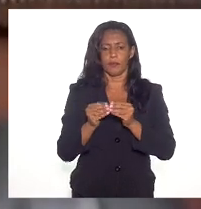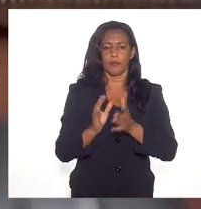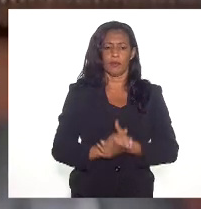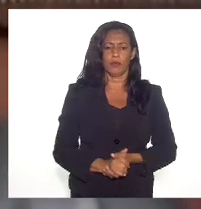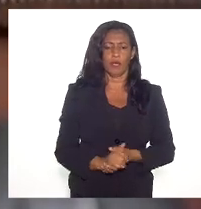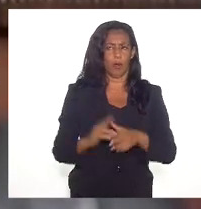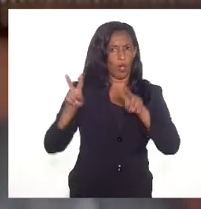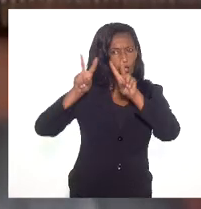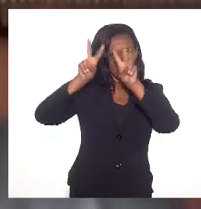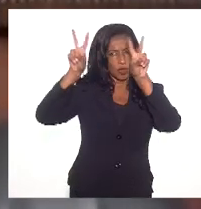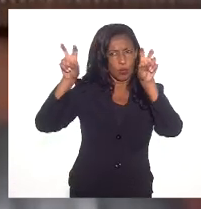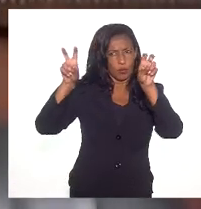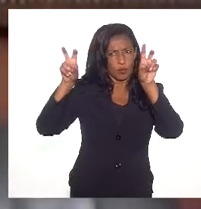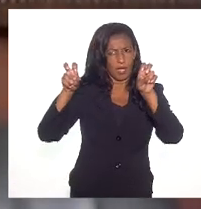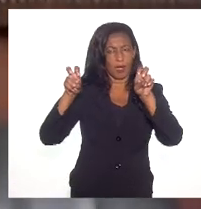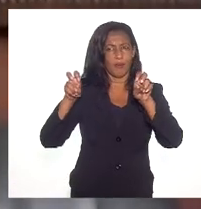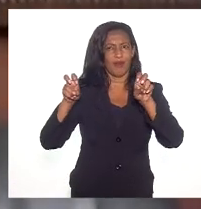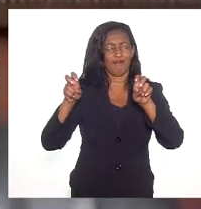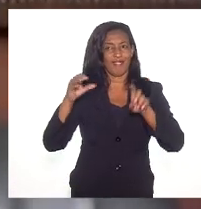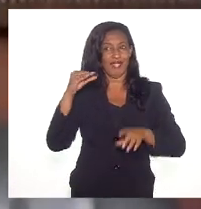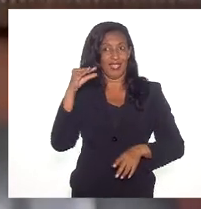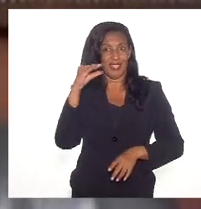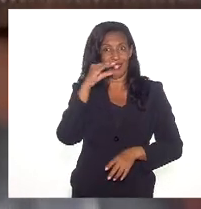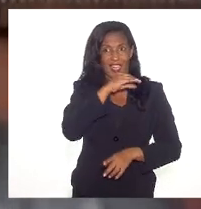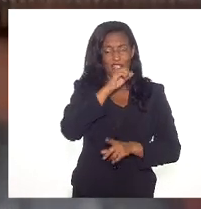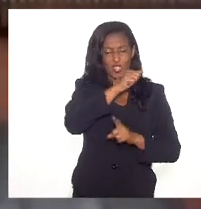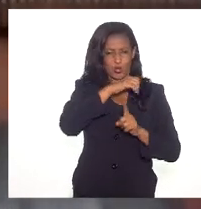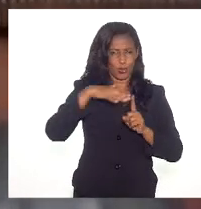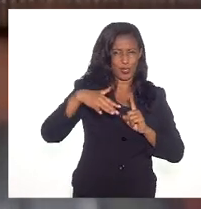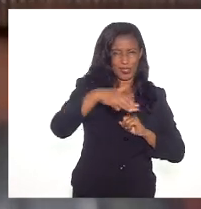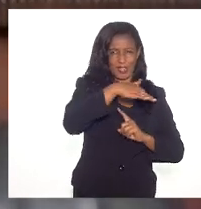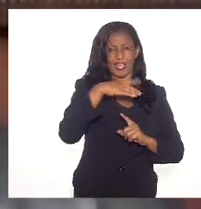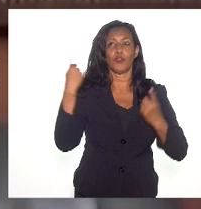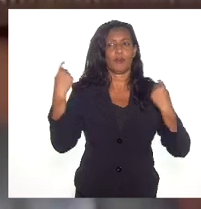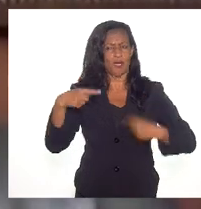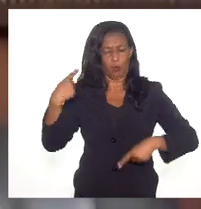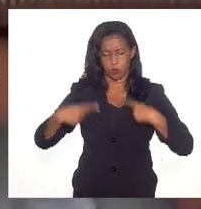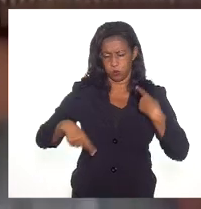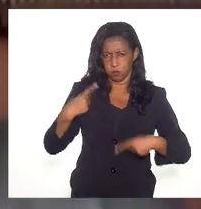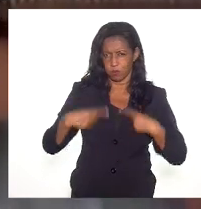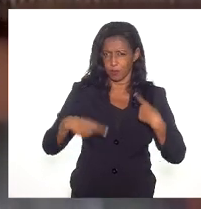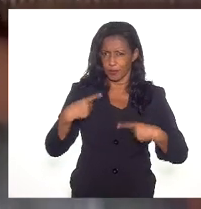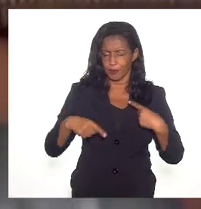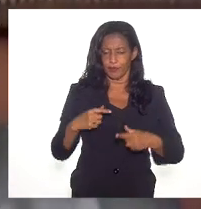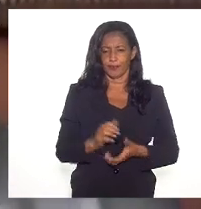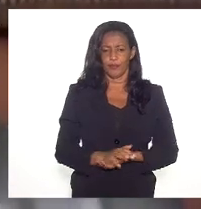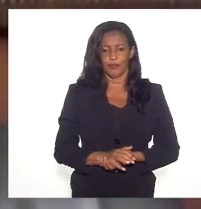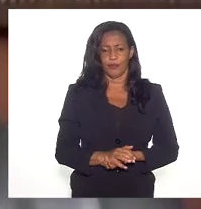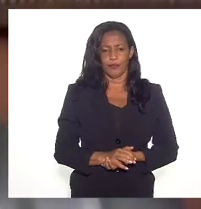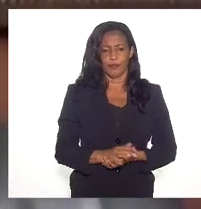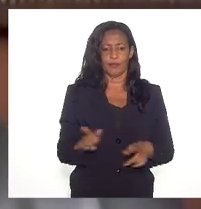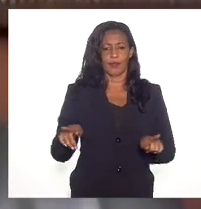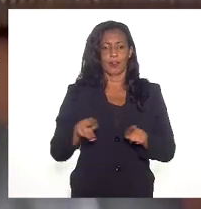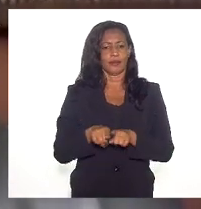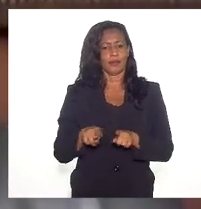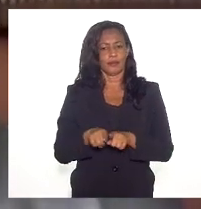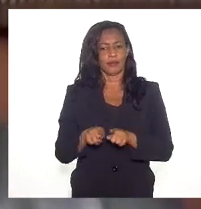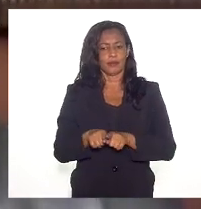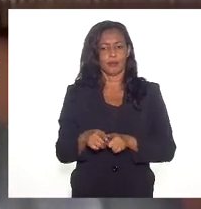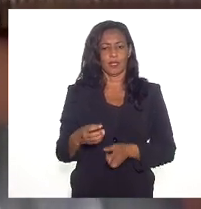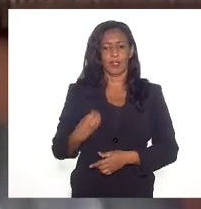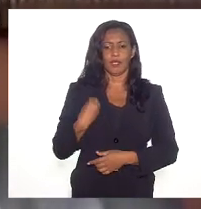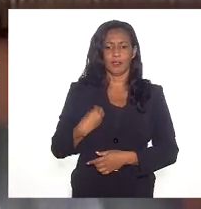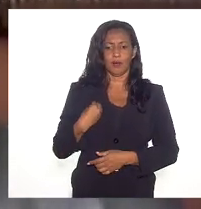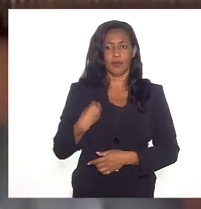enfim, na quente na sociedade, a gente precisa discutir essa amplitude, inclusive em relação à vida